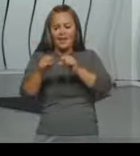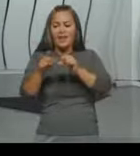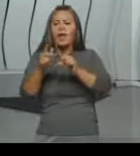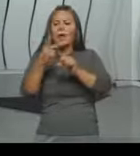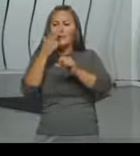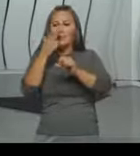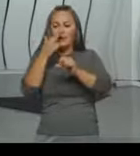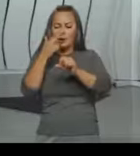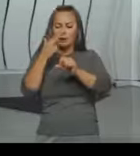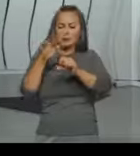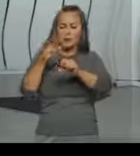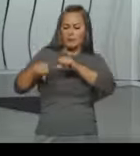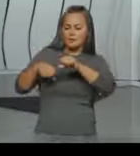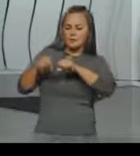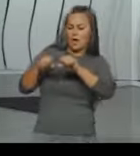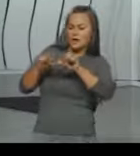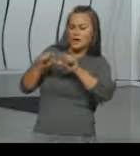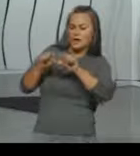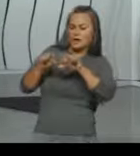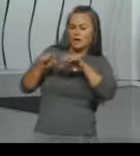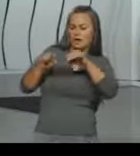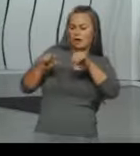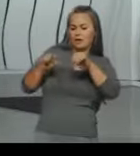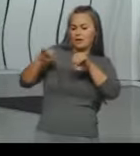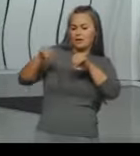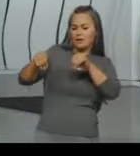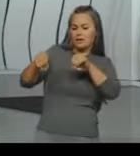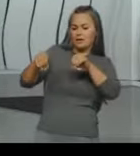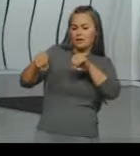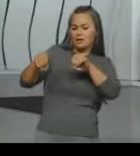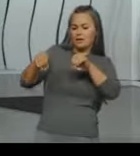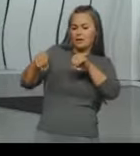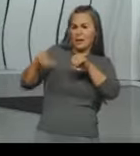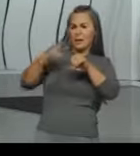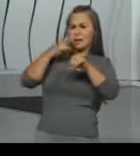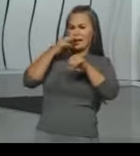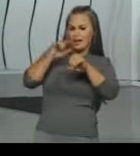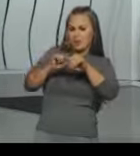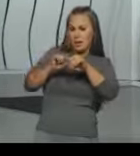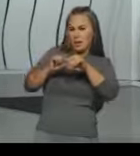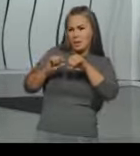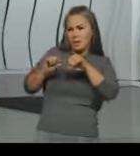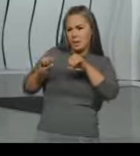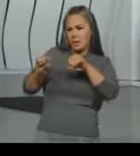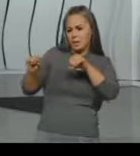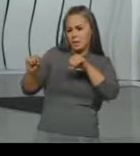ligam o cubo da roda até o aro? Então, aqui, ó.